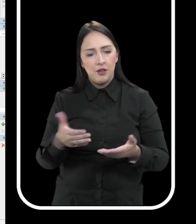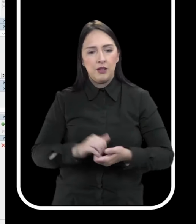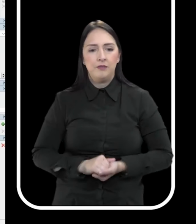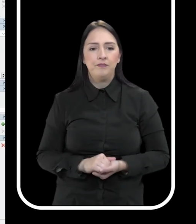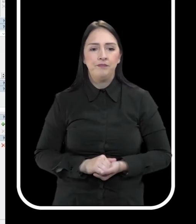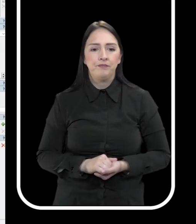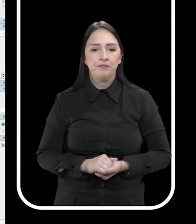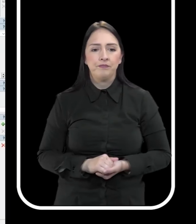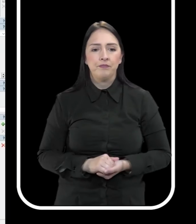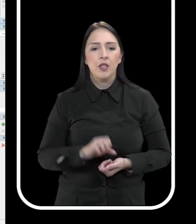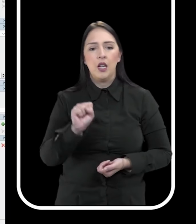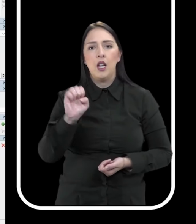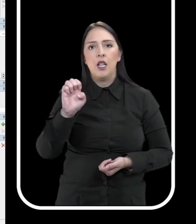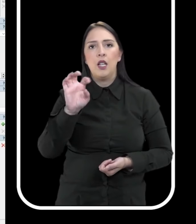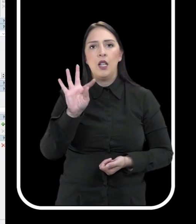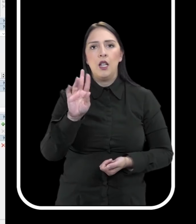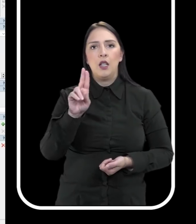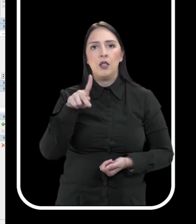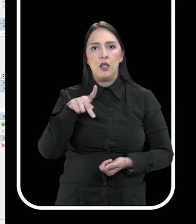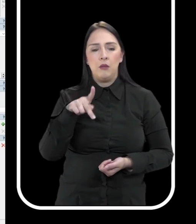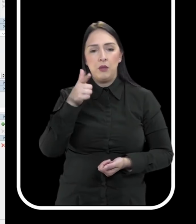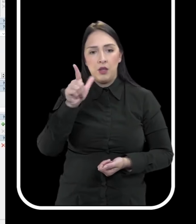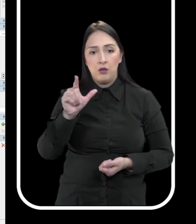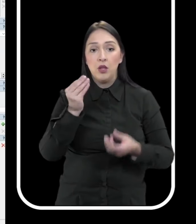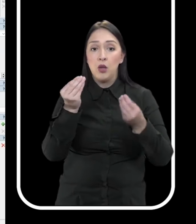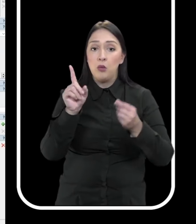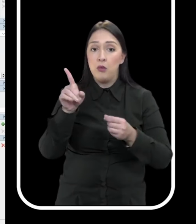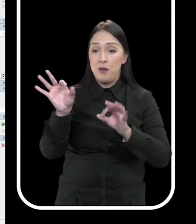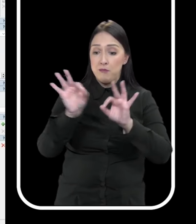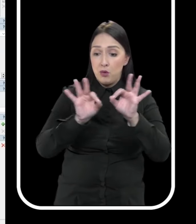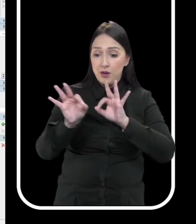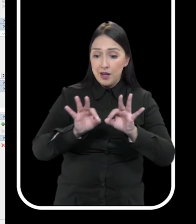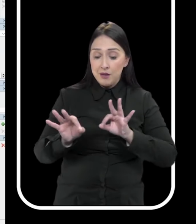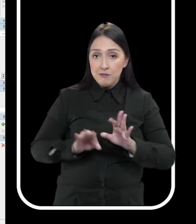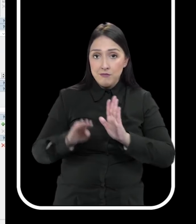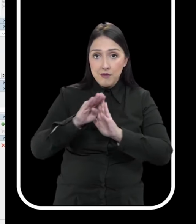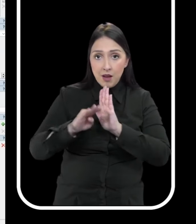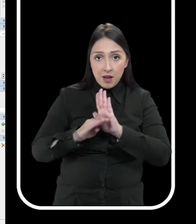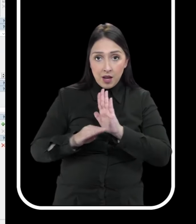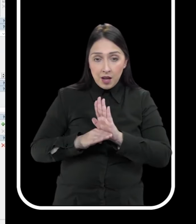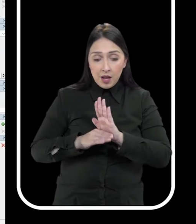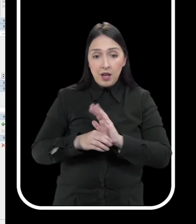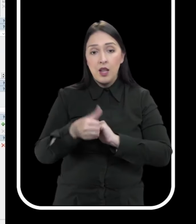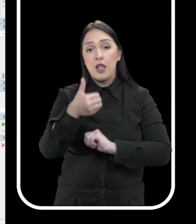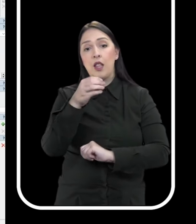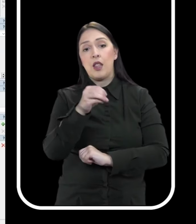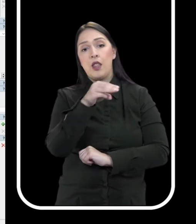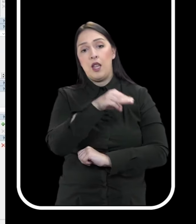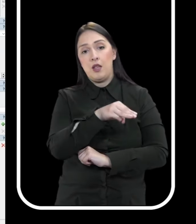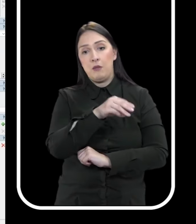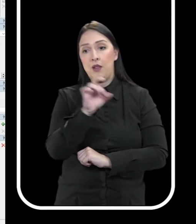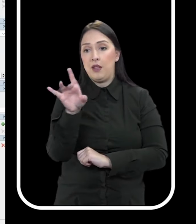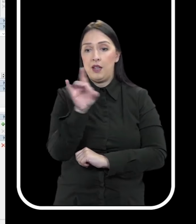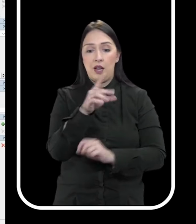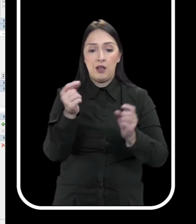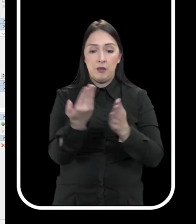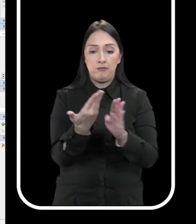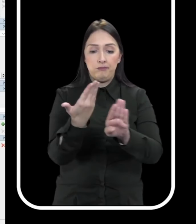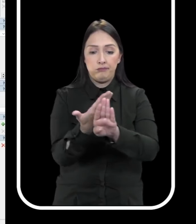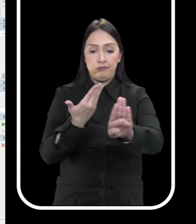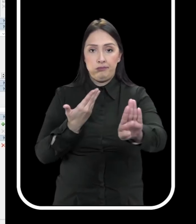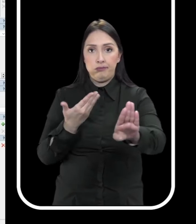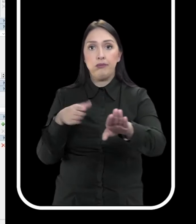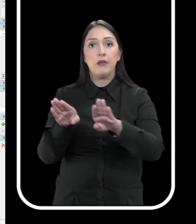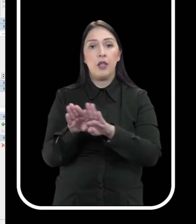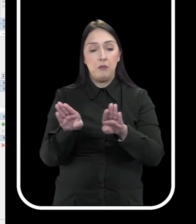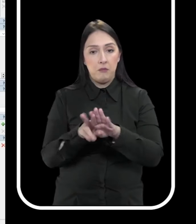máquina agora e ele faz o setup da outra máquina. Como é programado uma distância específica de 10 metros entre uma máquina e